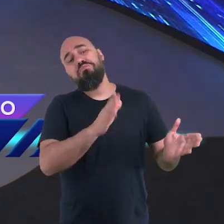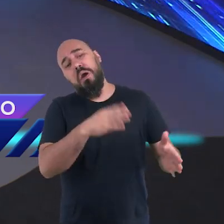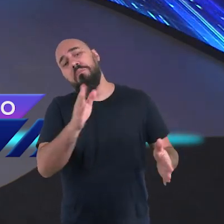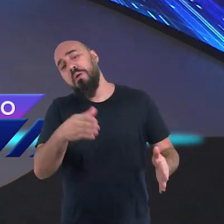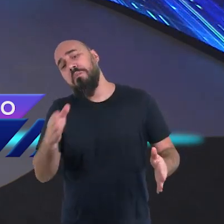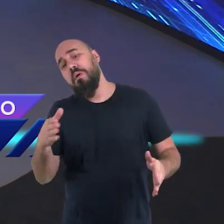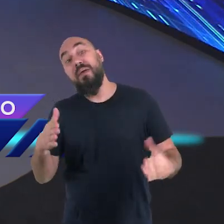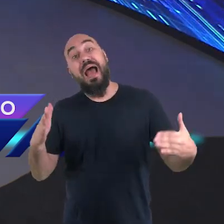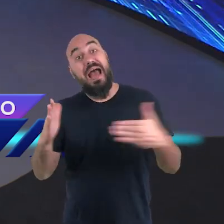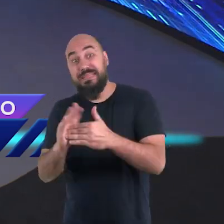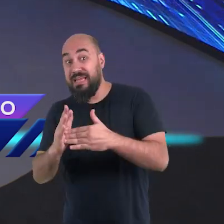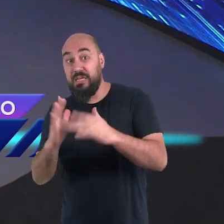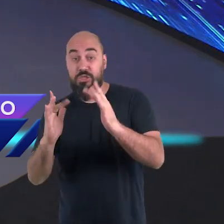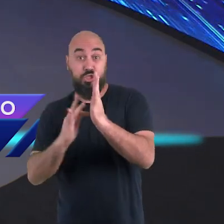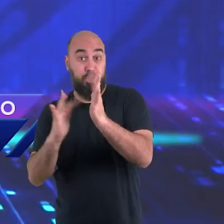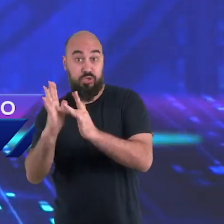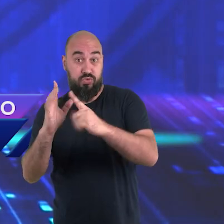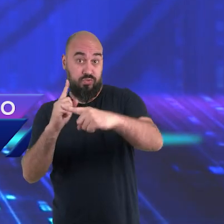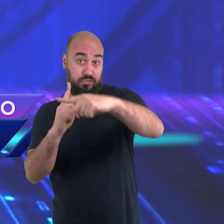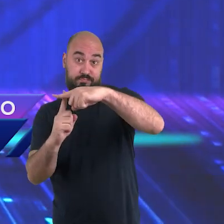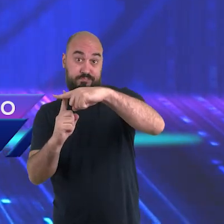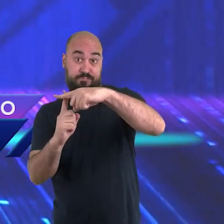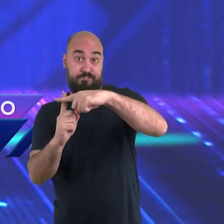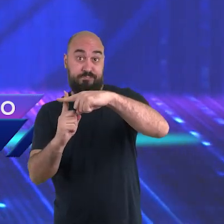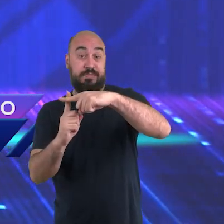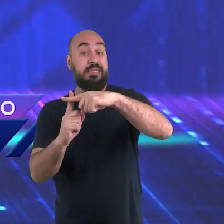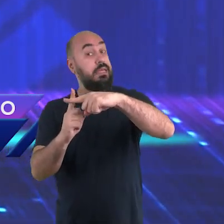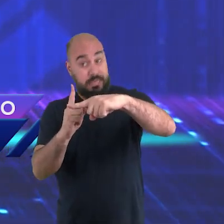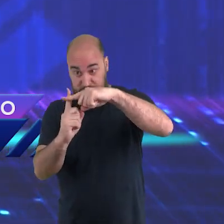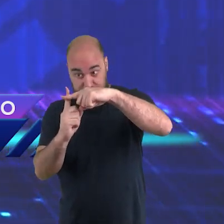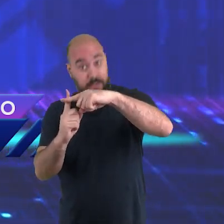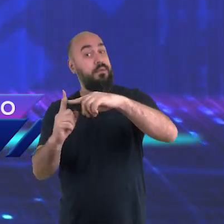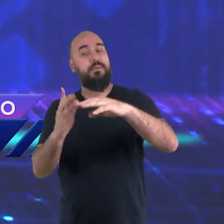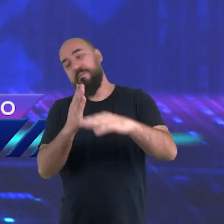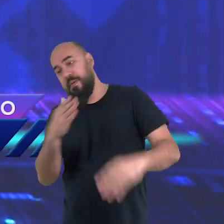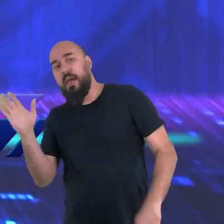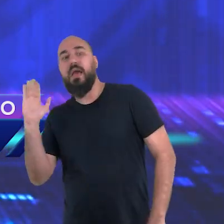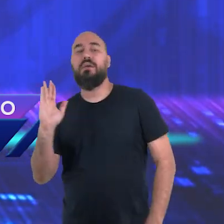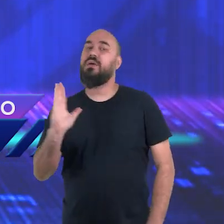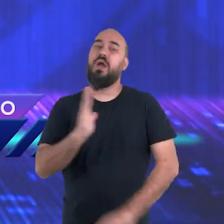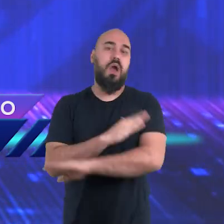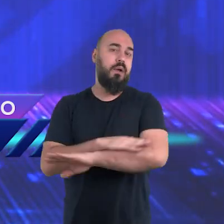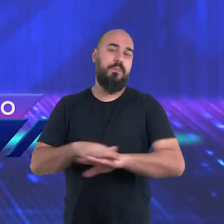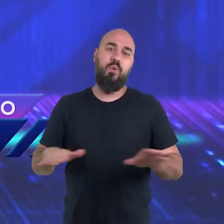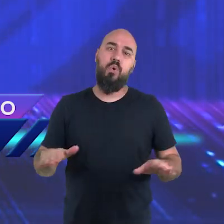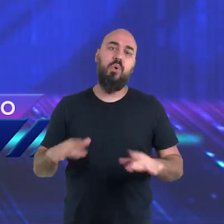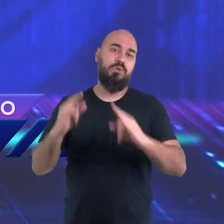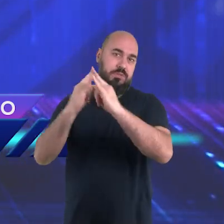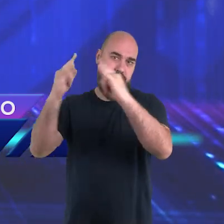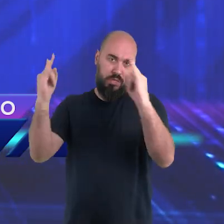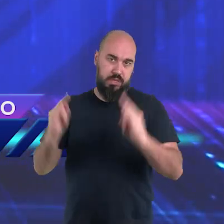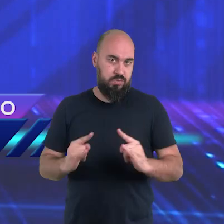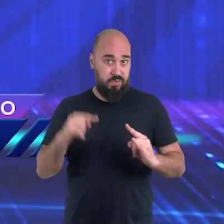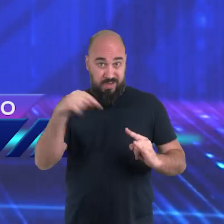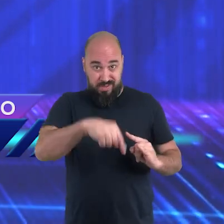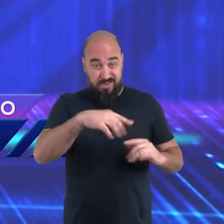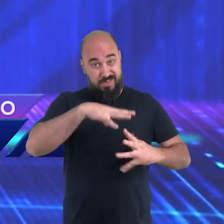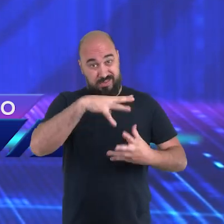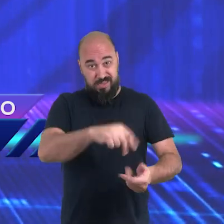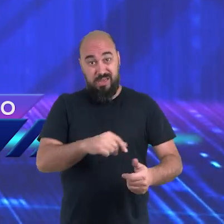esse santuário da terra era modelo de um santuário no céu. E esse santuário no céu continua ainda em vigor. O ritual